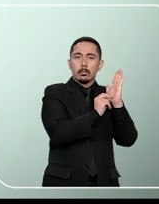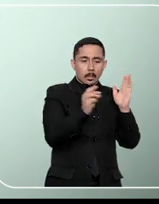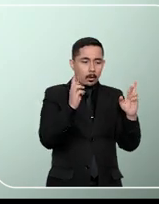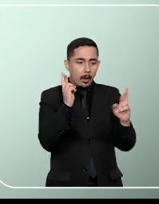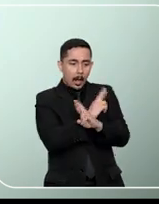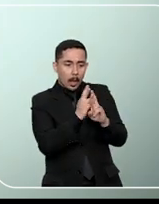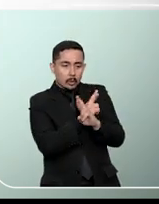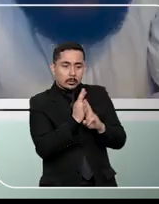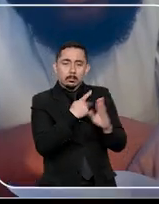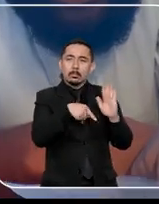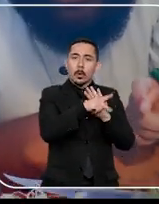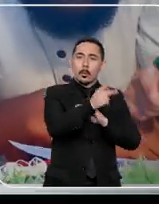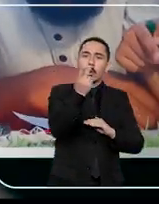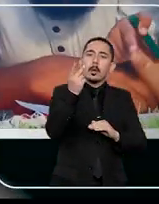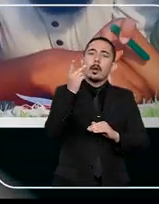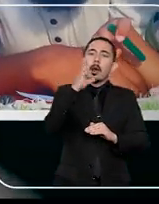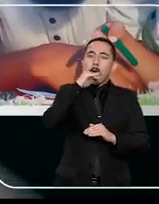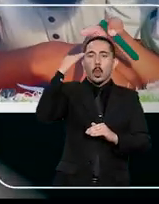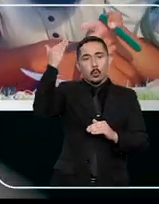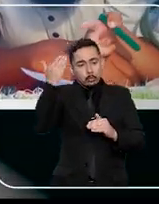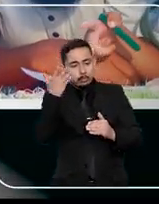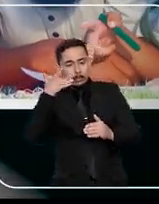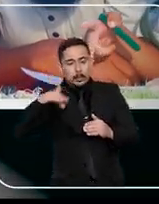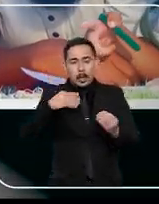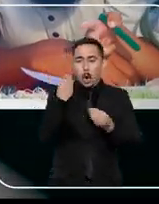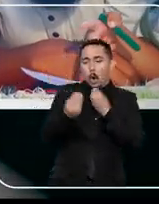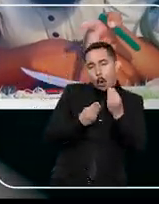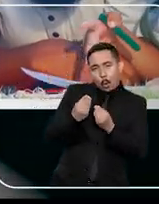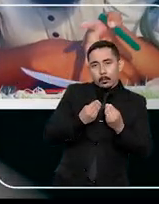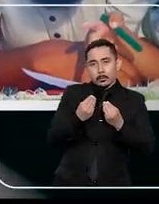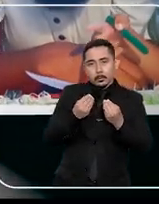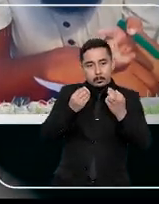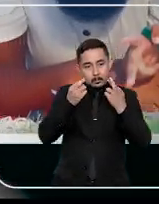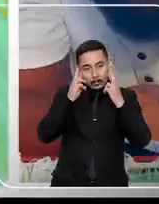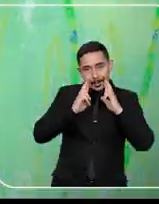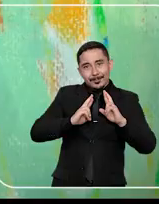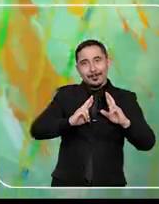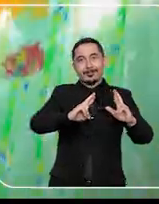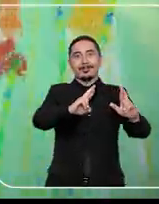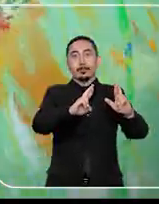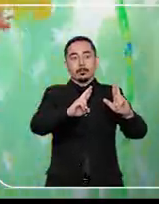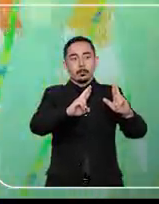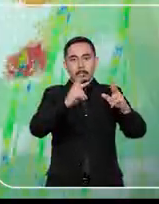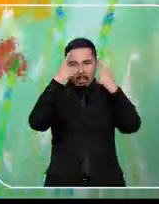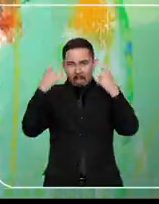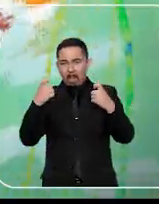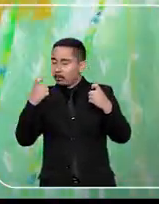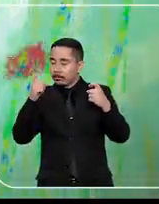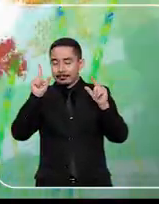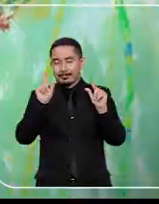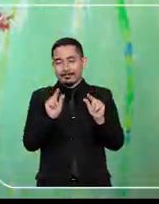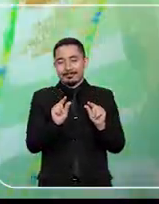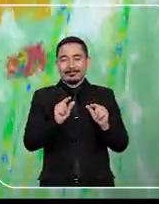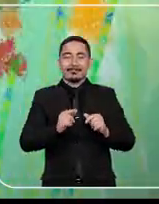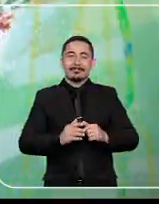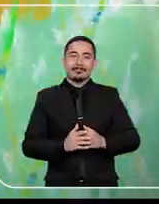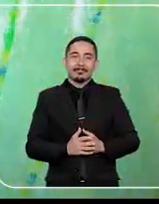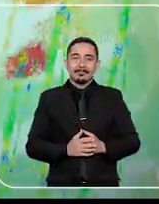relacionamentos entre adultos e crianças baseados em práticas respeitosas e não violentas.